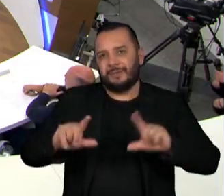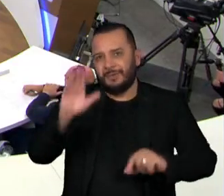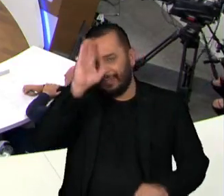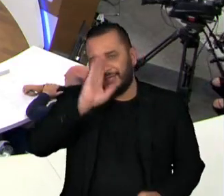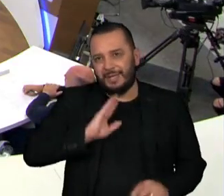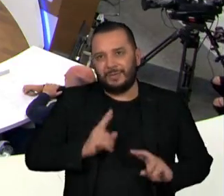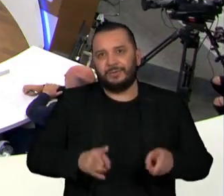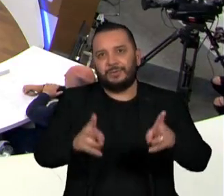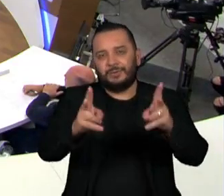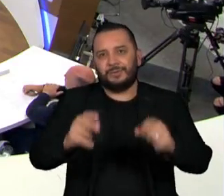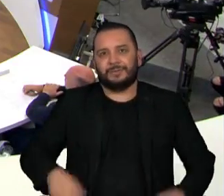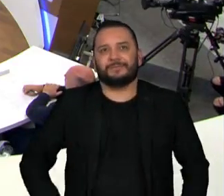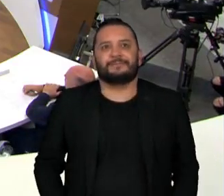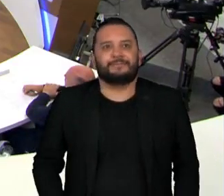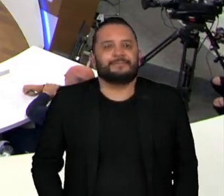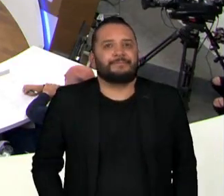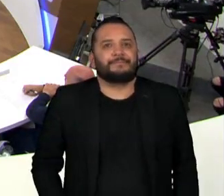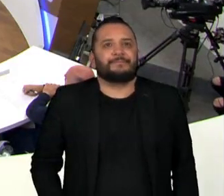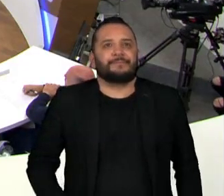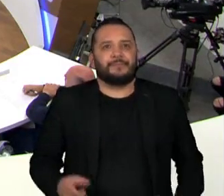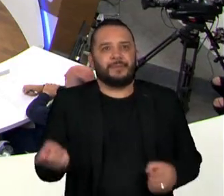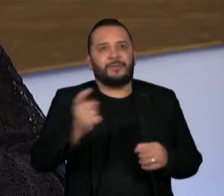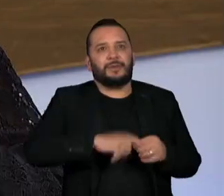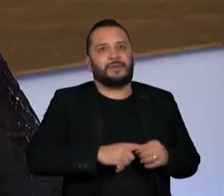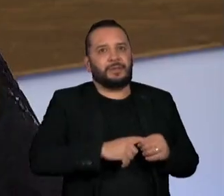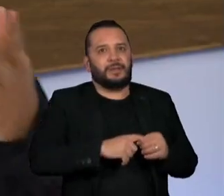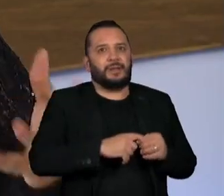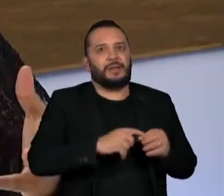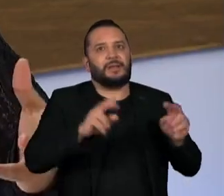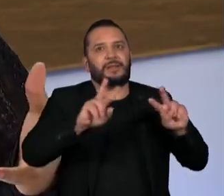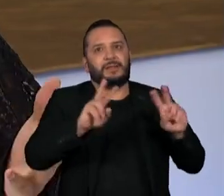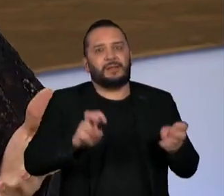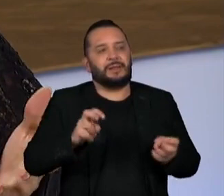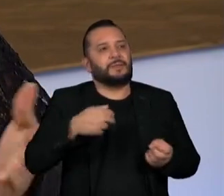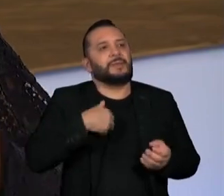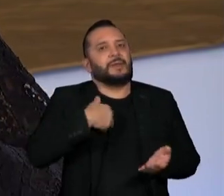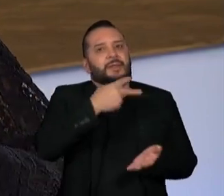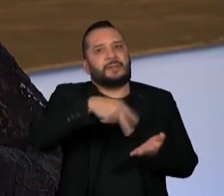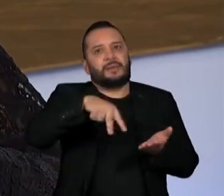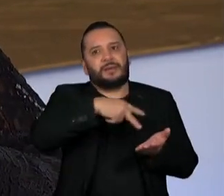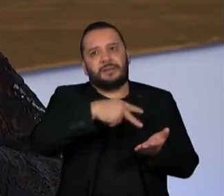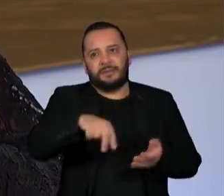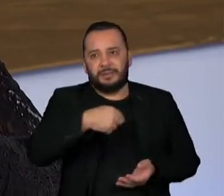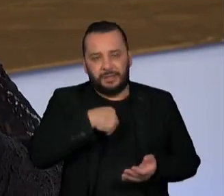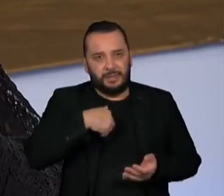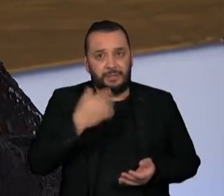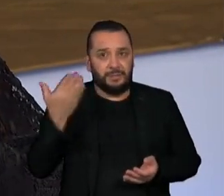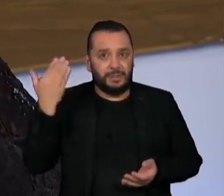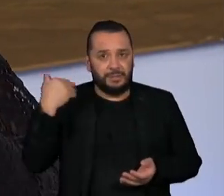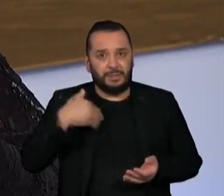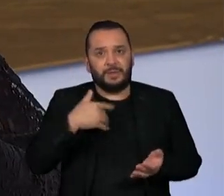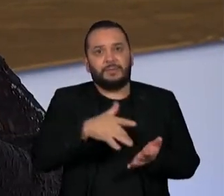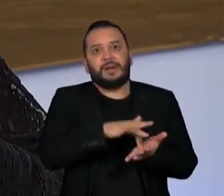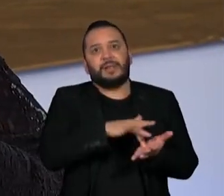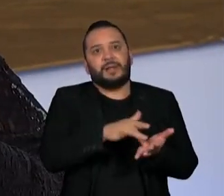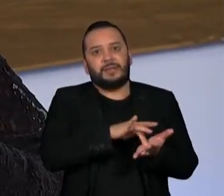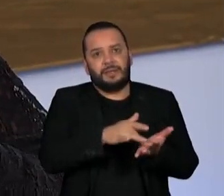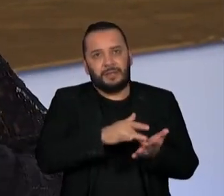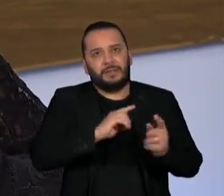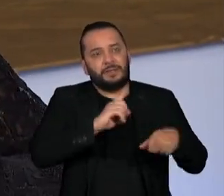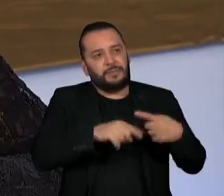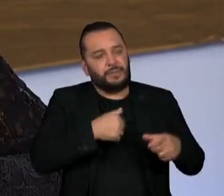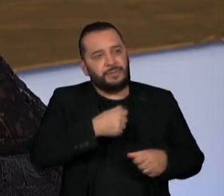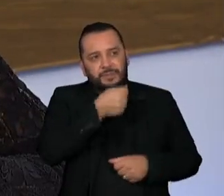Fátima, eu vou voltar um pouco para a questão da dança. É, eu também fui bailarina antes de ser jornalista. E quando eu olho